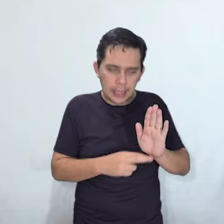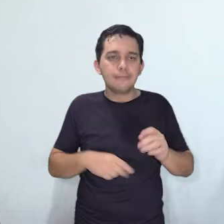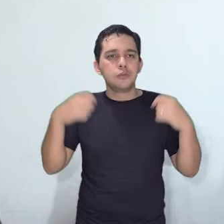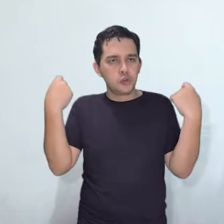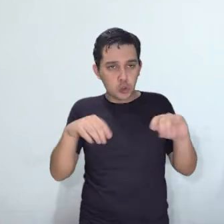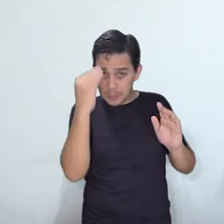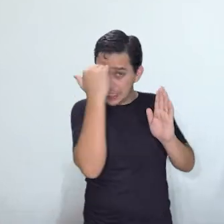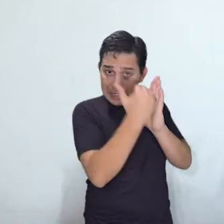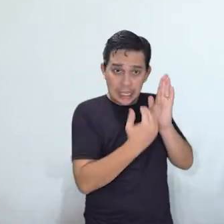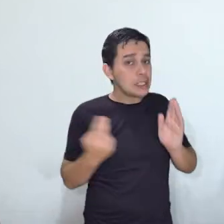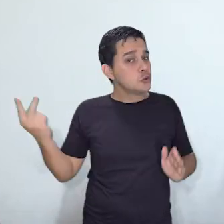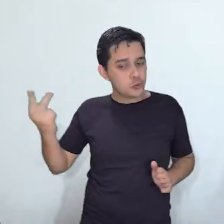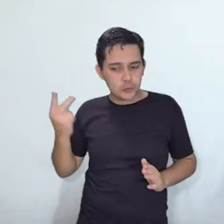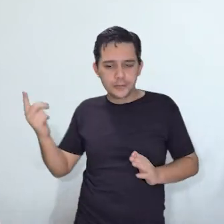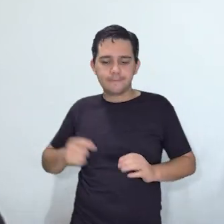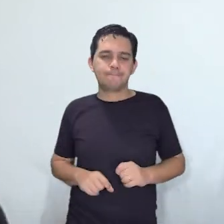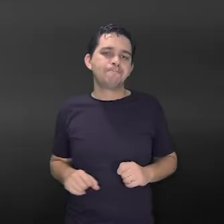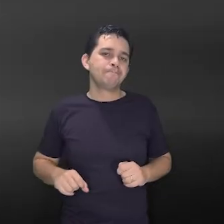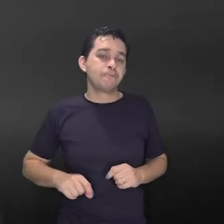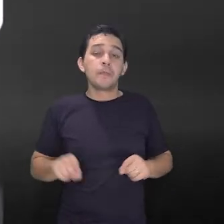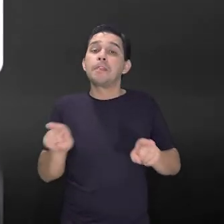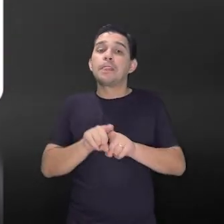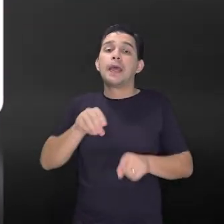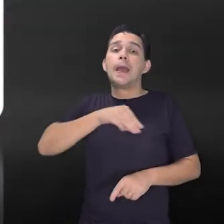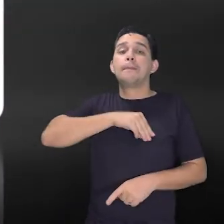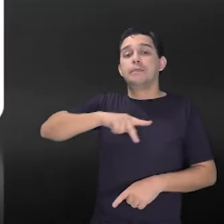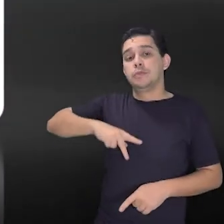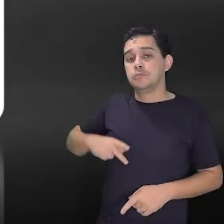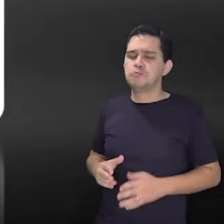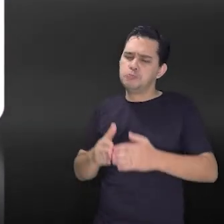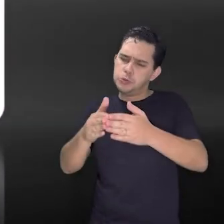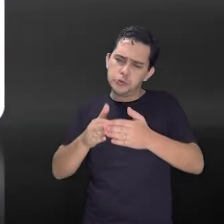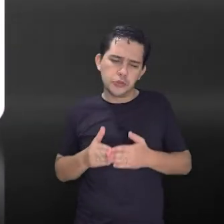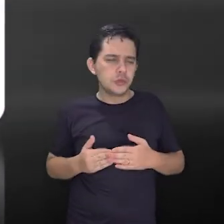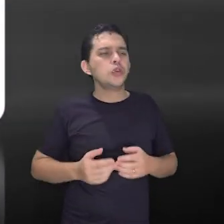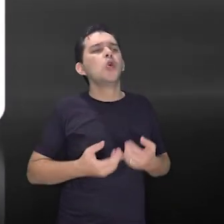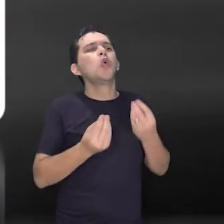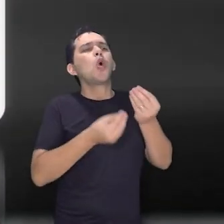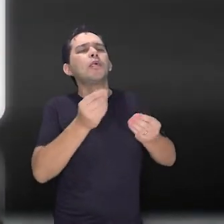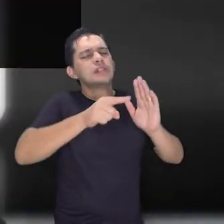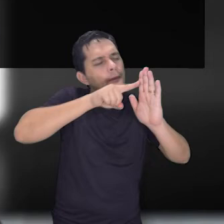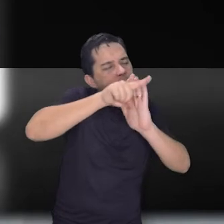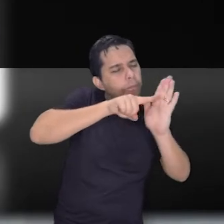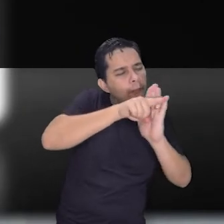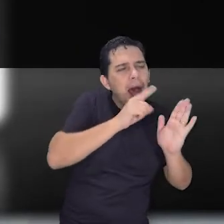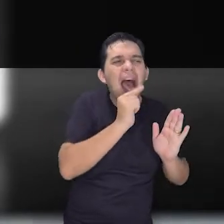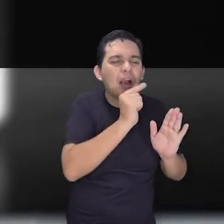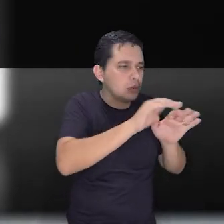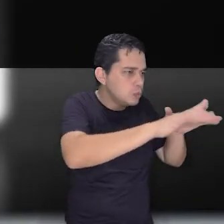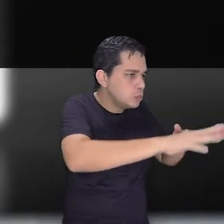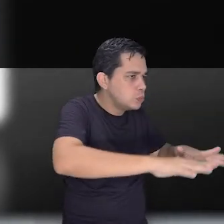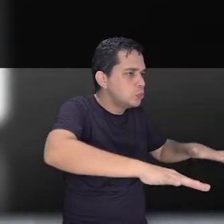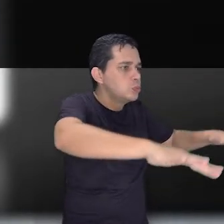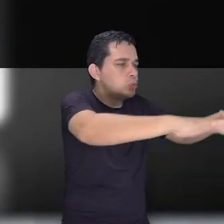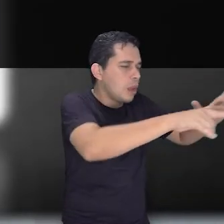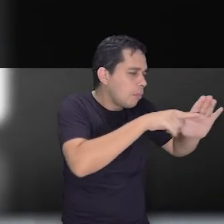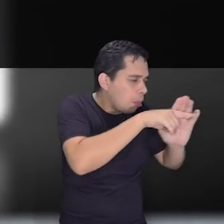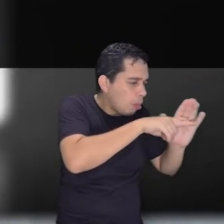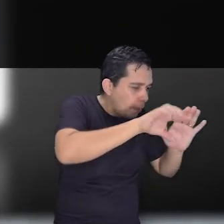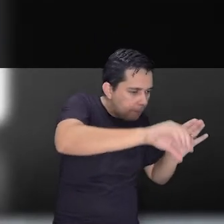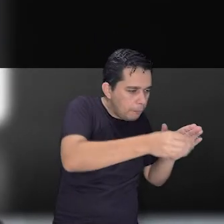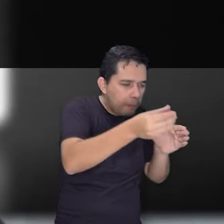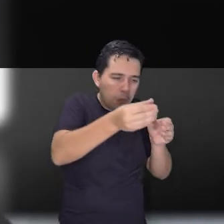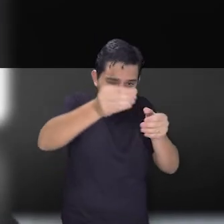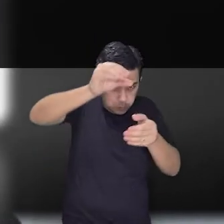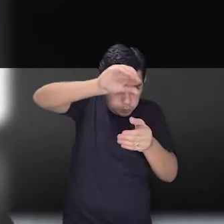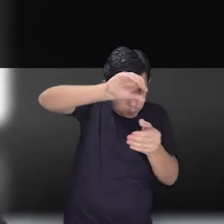Público requisitou que fossem encaminhados os dados de monitoramento da água bruta, ou seja, da água do manancial ou da